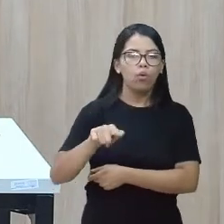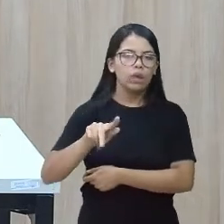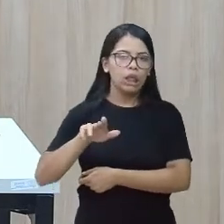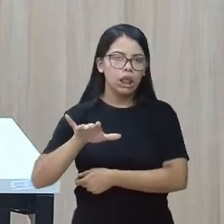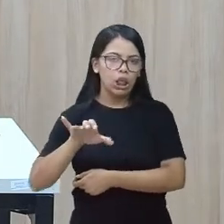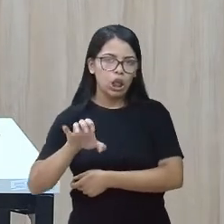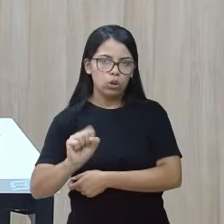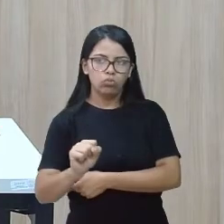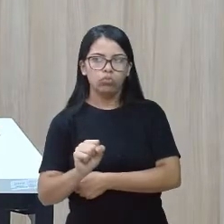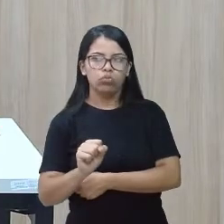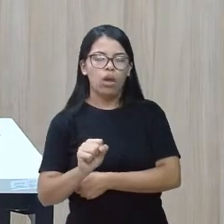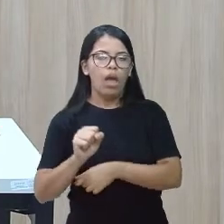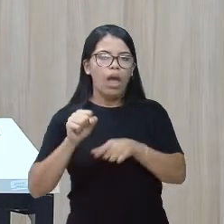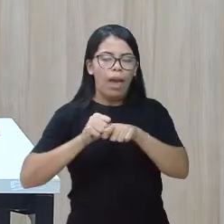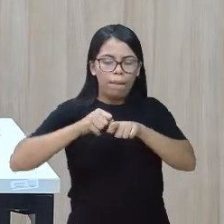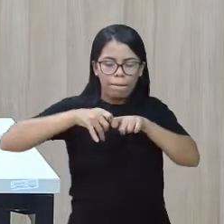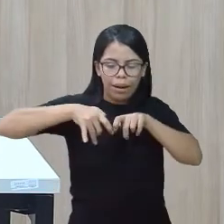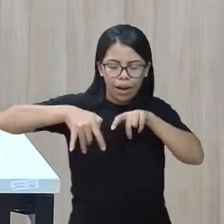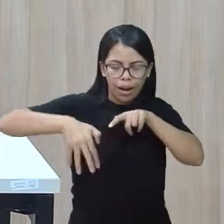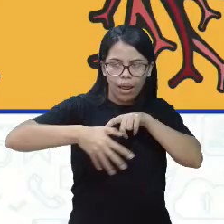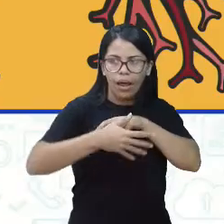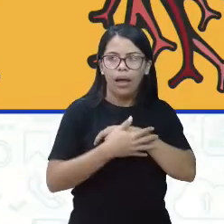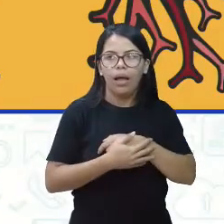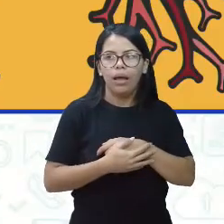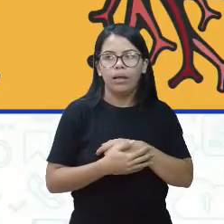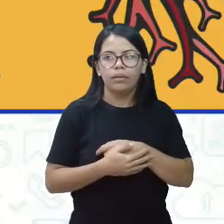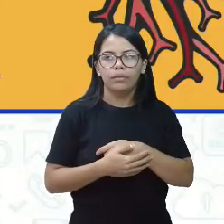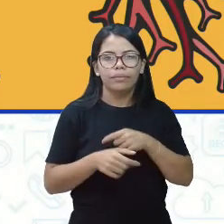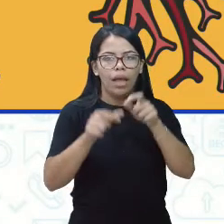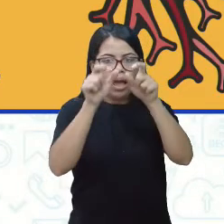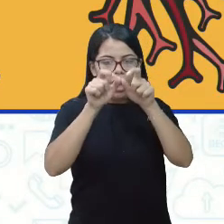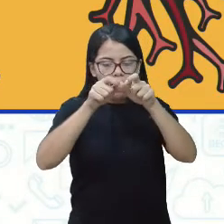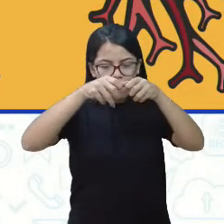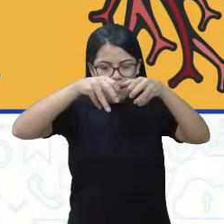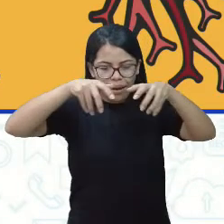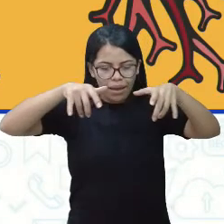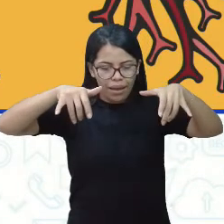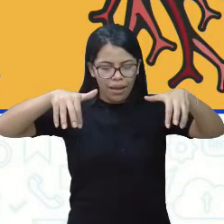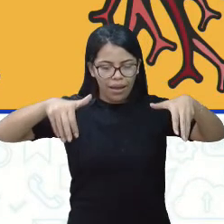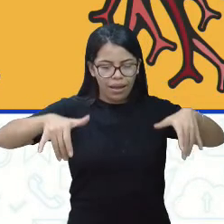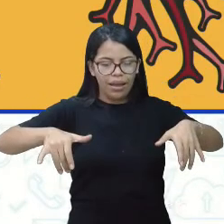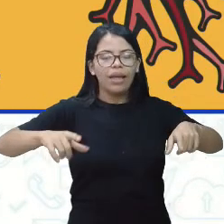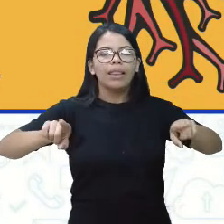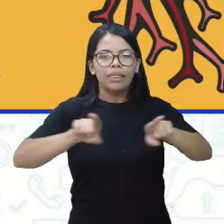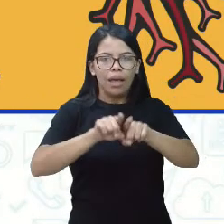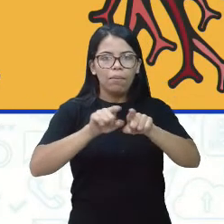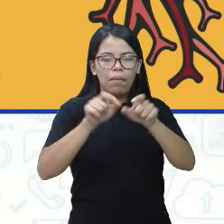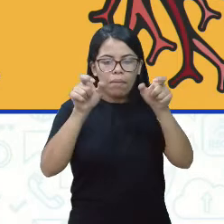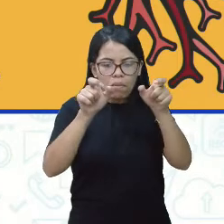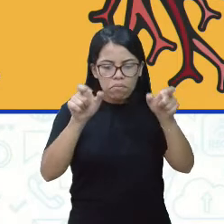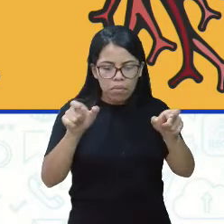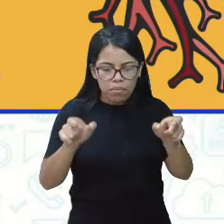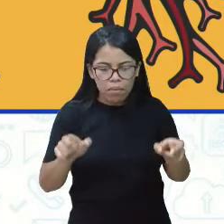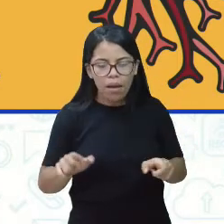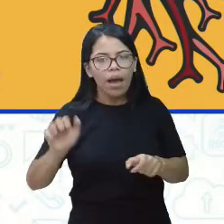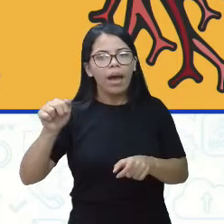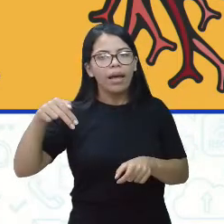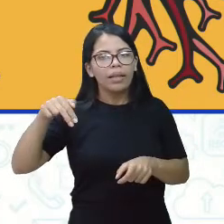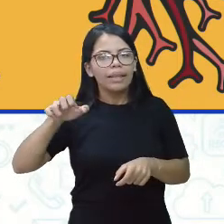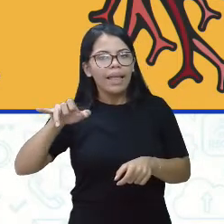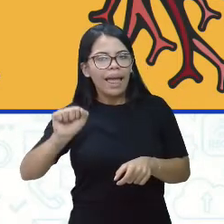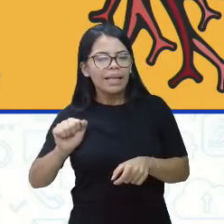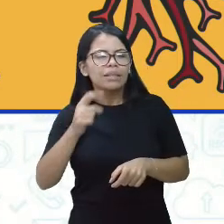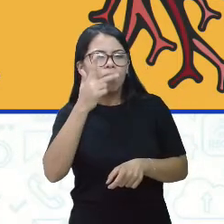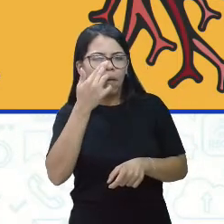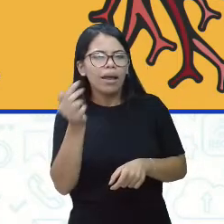brônquios são ramificações, né? São duas ramificações formadas por anéis também de cartilagem, semelhante aos